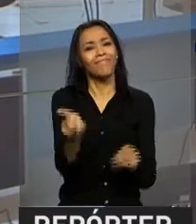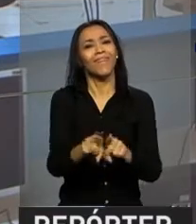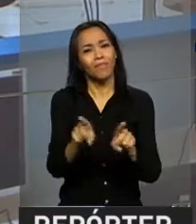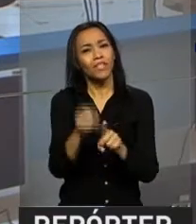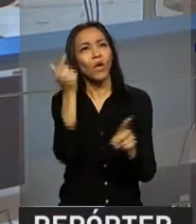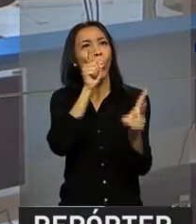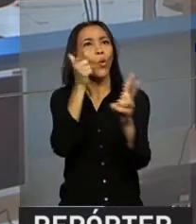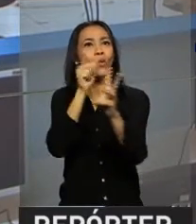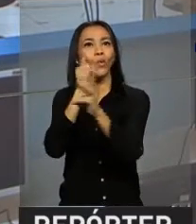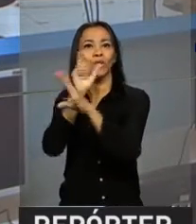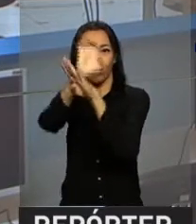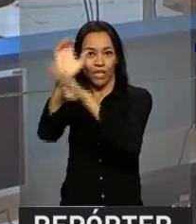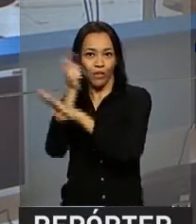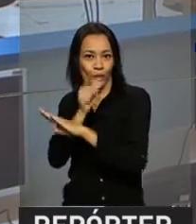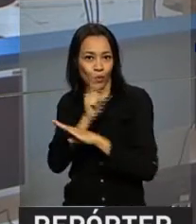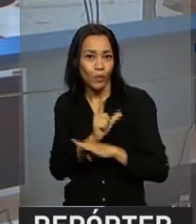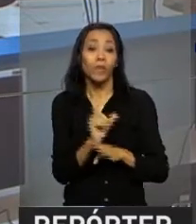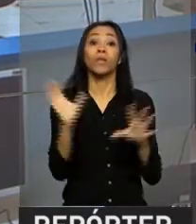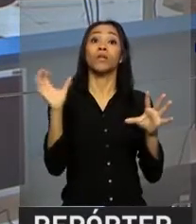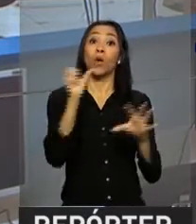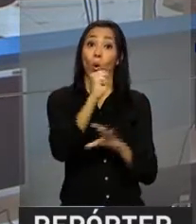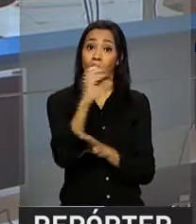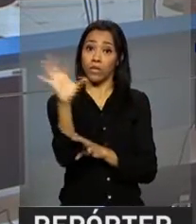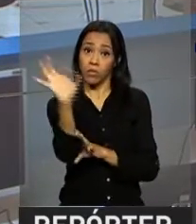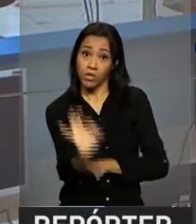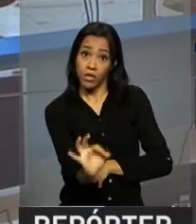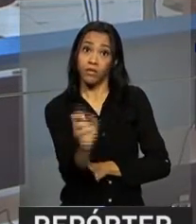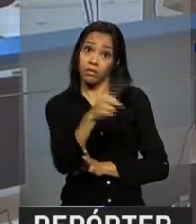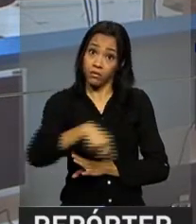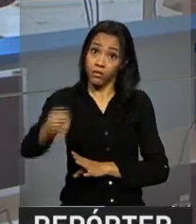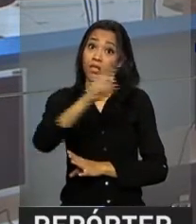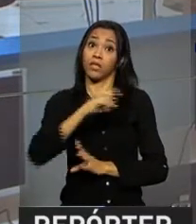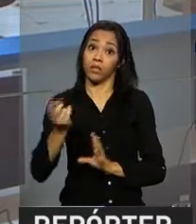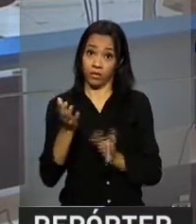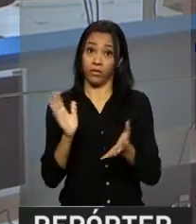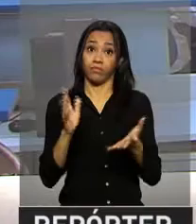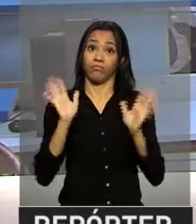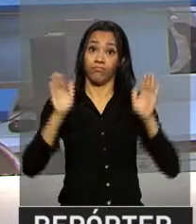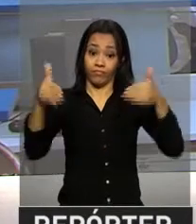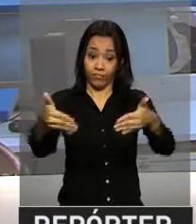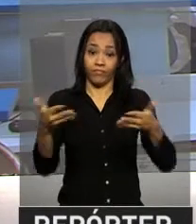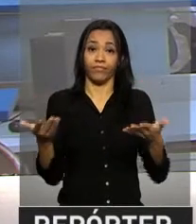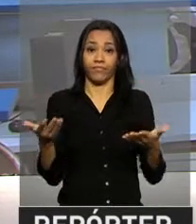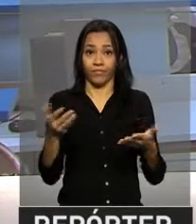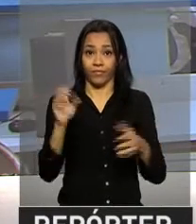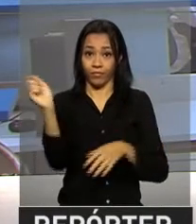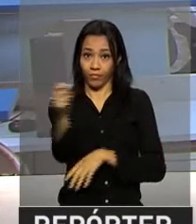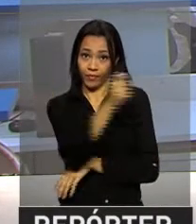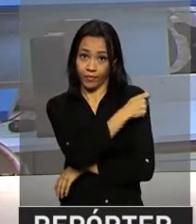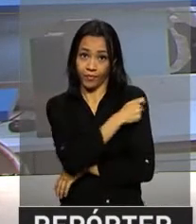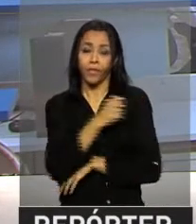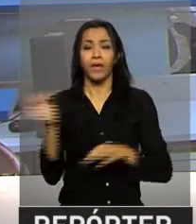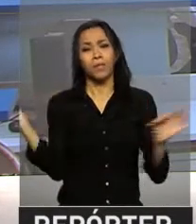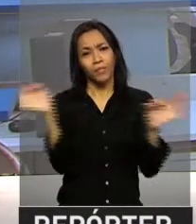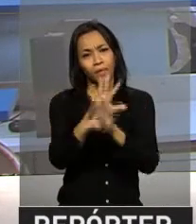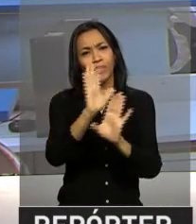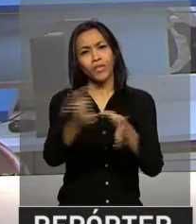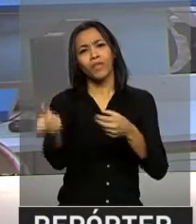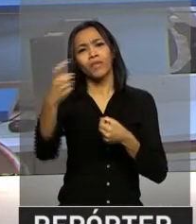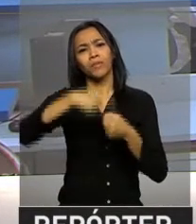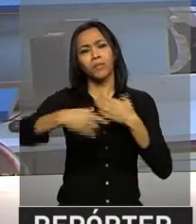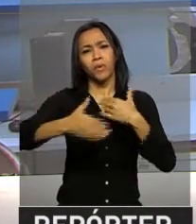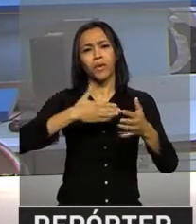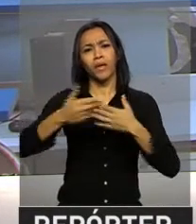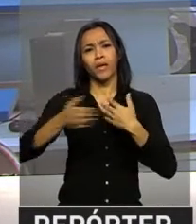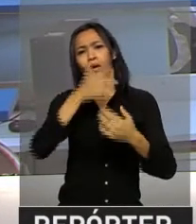já alcançaram a meta de vacinar 80% desse público-alvo da campanha. Nós ficamos por aqui, voltamos a qualquer momento